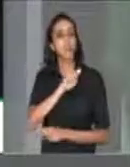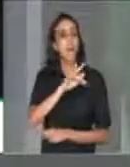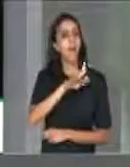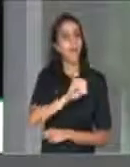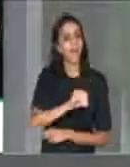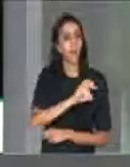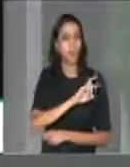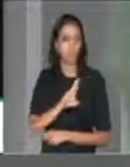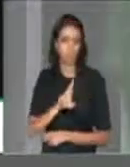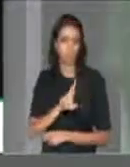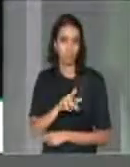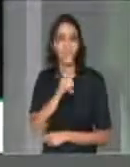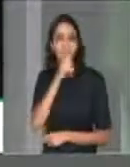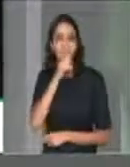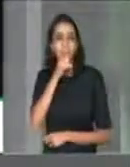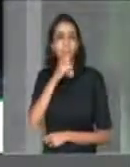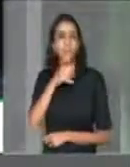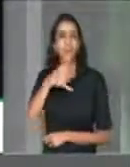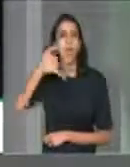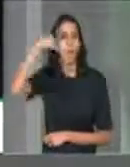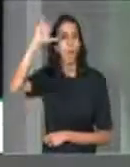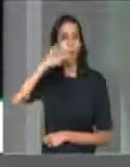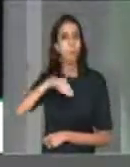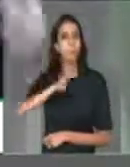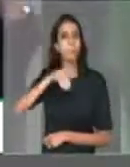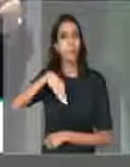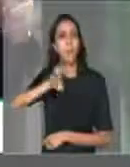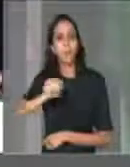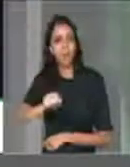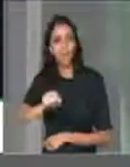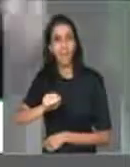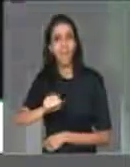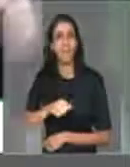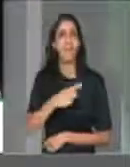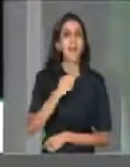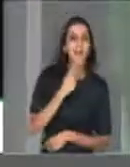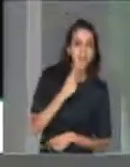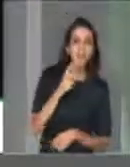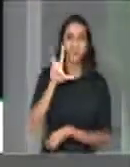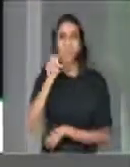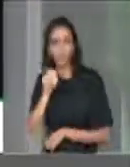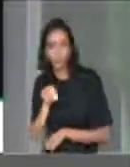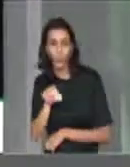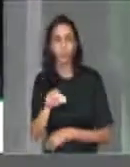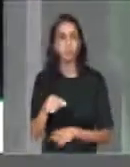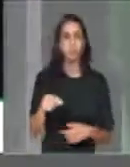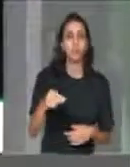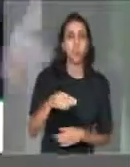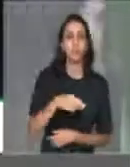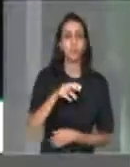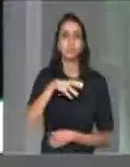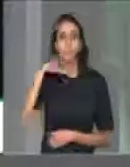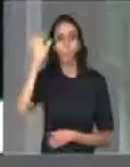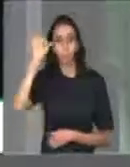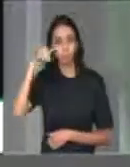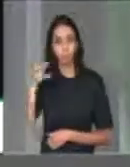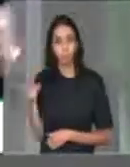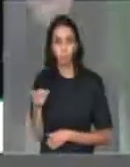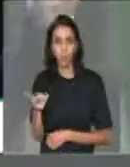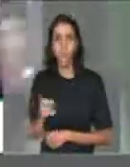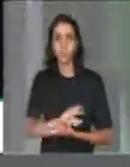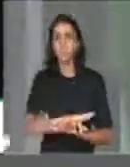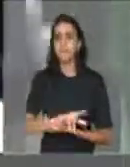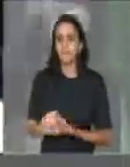patrimônio nosso. O boi-bumbá no Maranhão, o Bumba Meu Boi e vice-versa, vários compositores dos